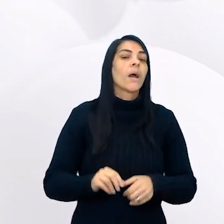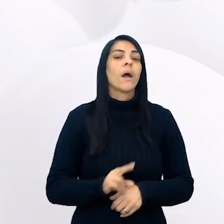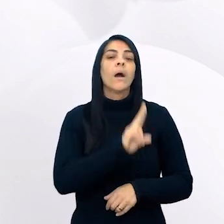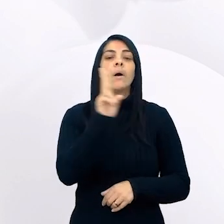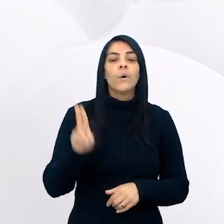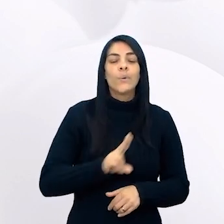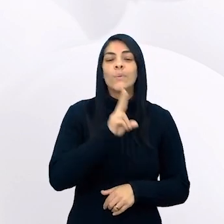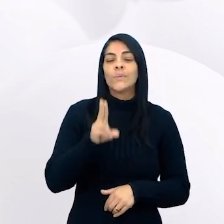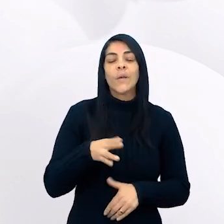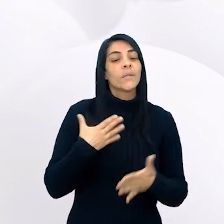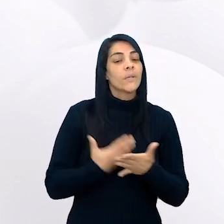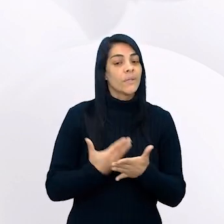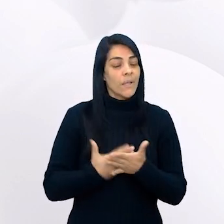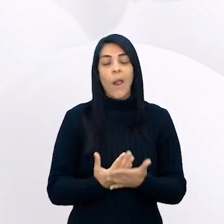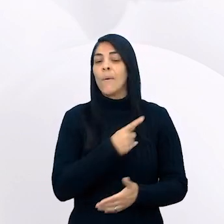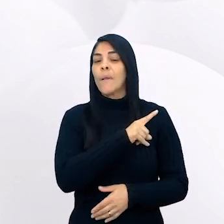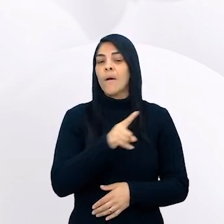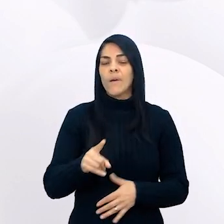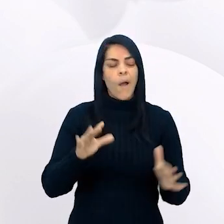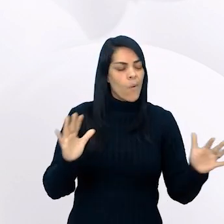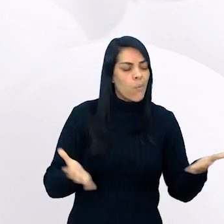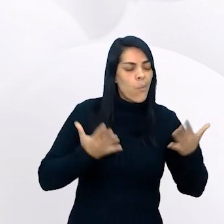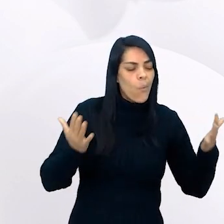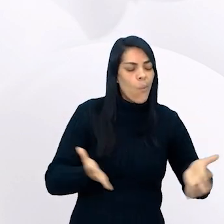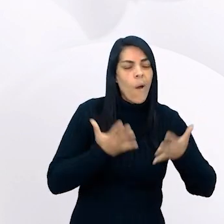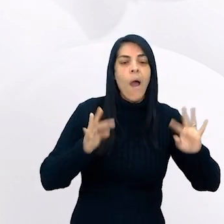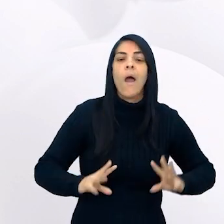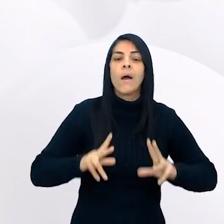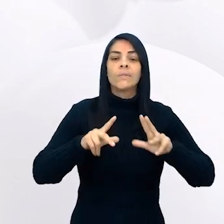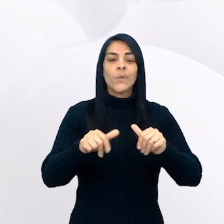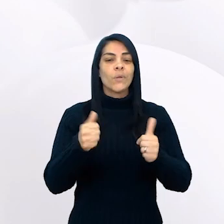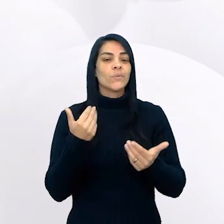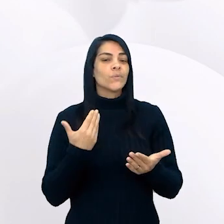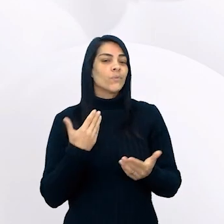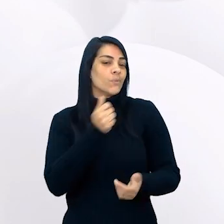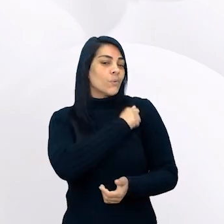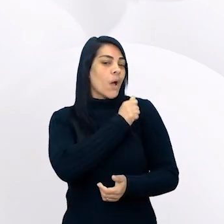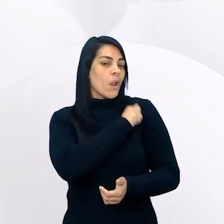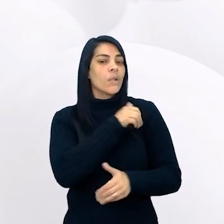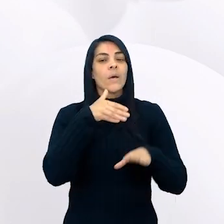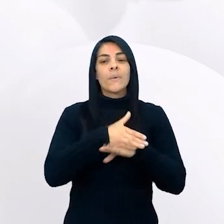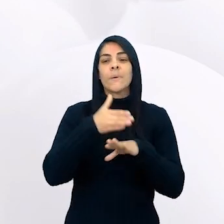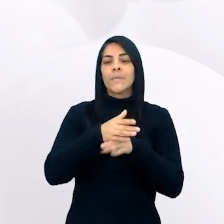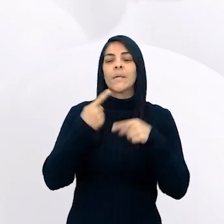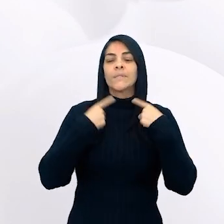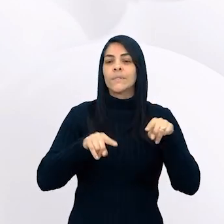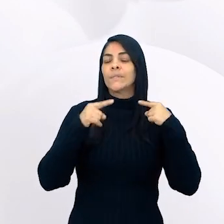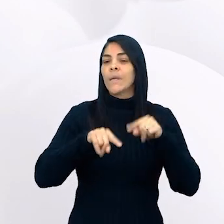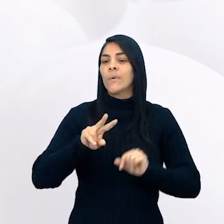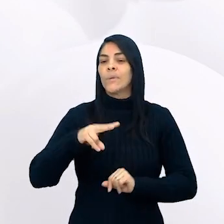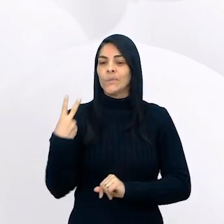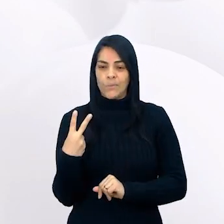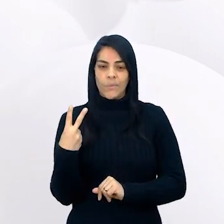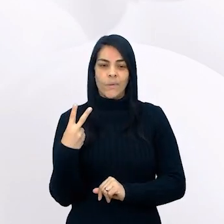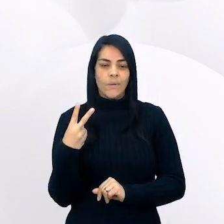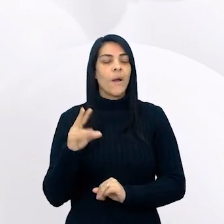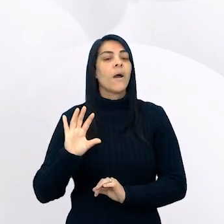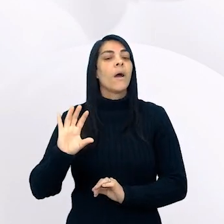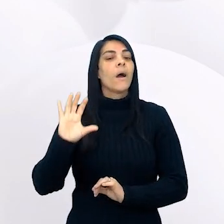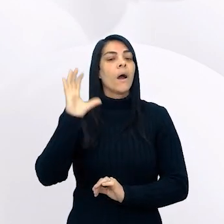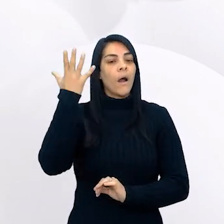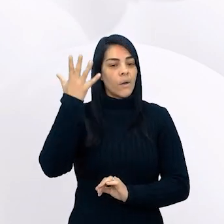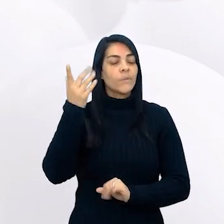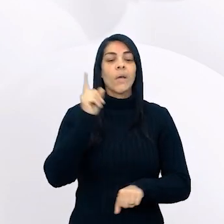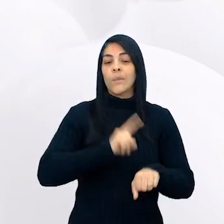utilizando as aulas, para você incentivar os alunos a participarem das discussões em dupla. Irão acontecer